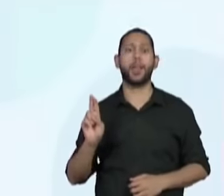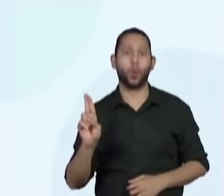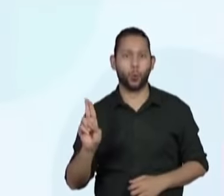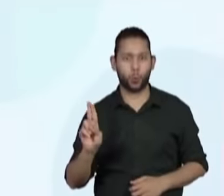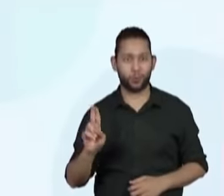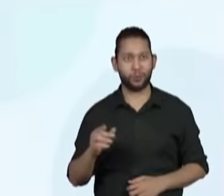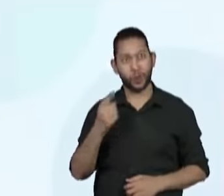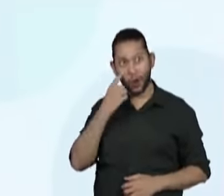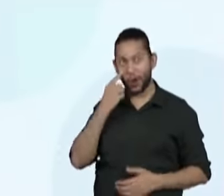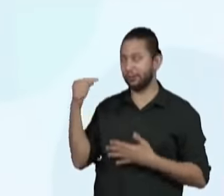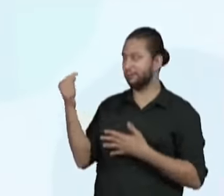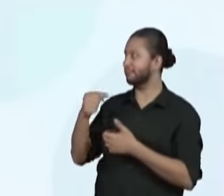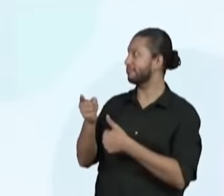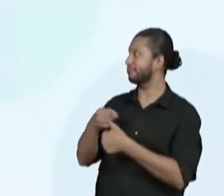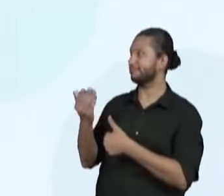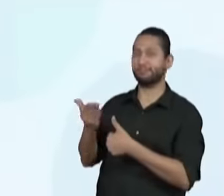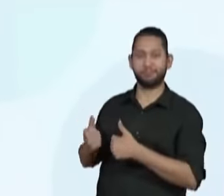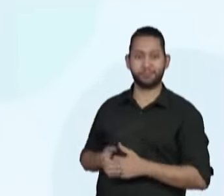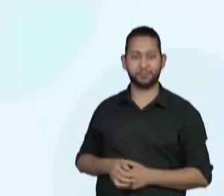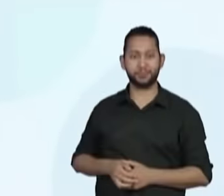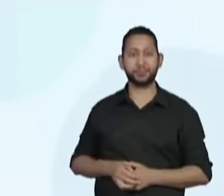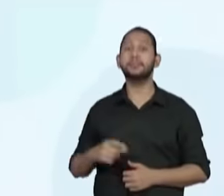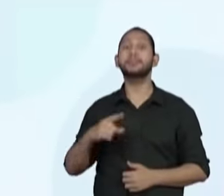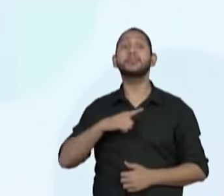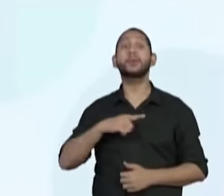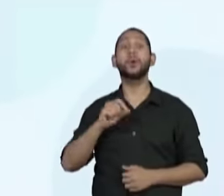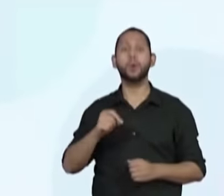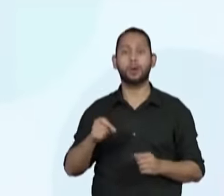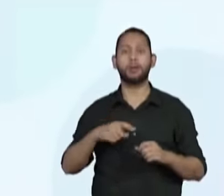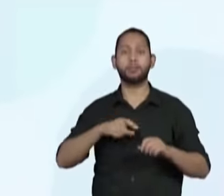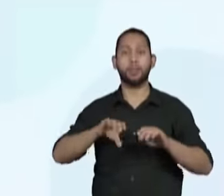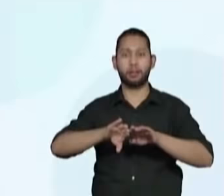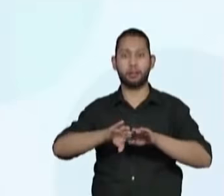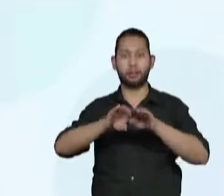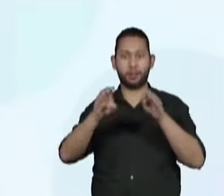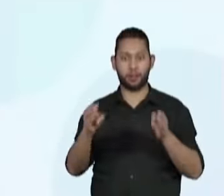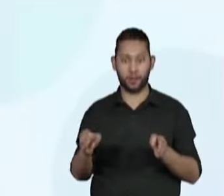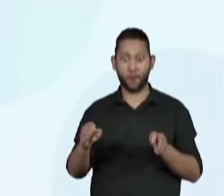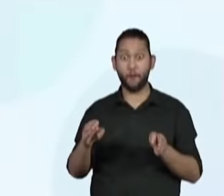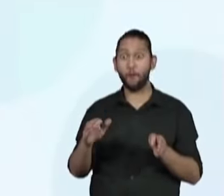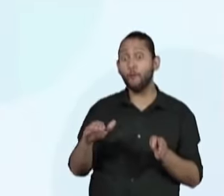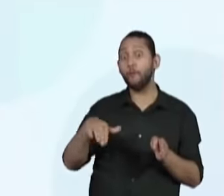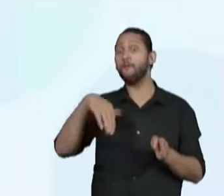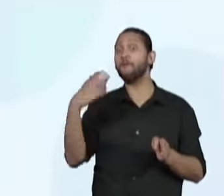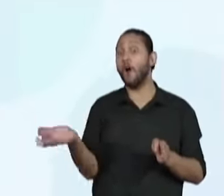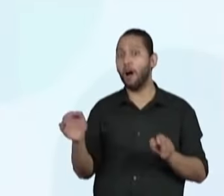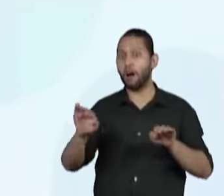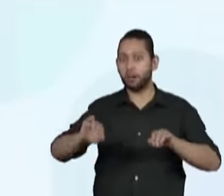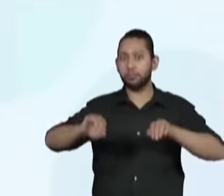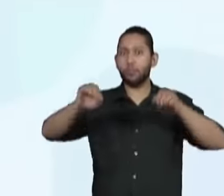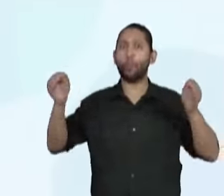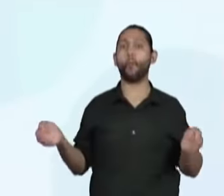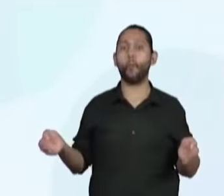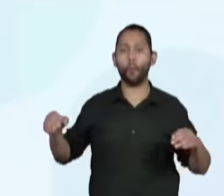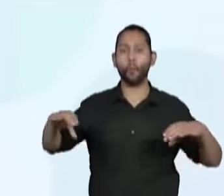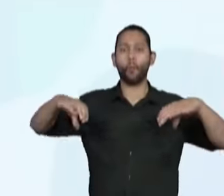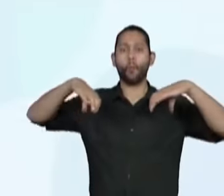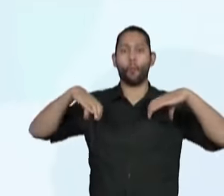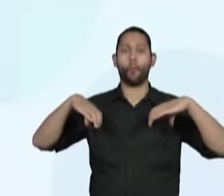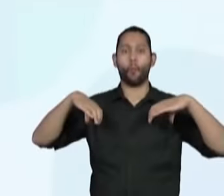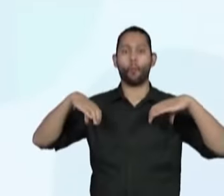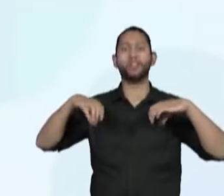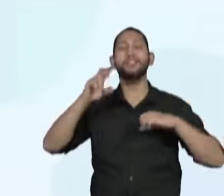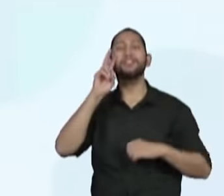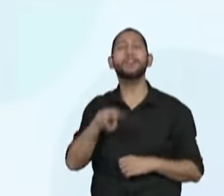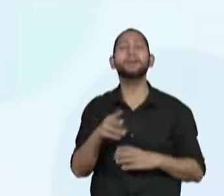né? São arcos externos que são conjugados à abóbada interior e distribuem o peso para o contraforte exterior. Ou seja, a gente vê